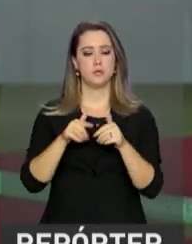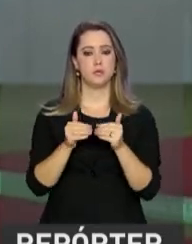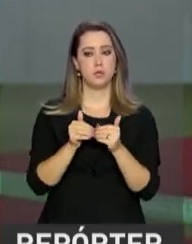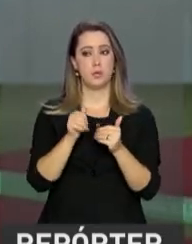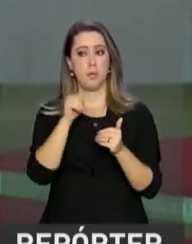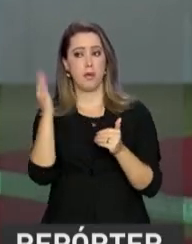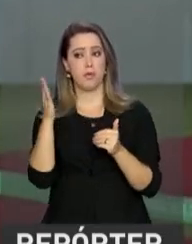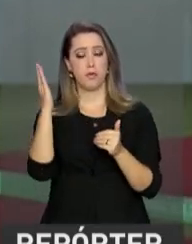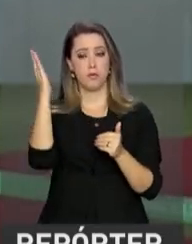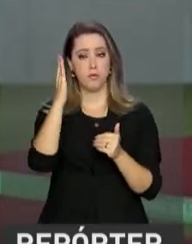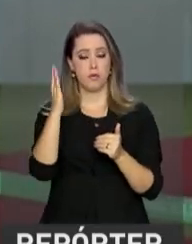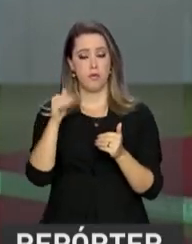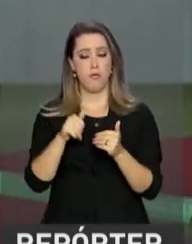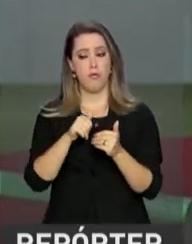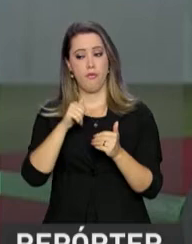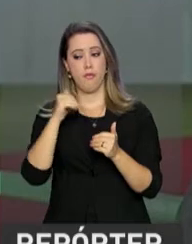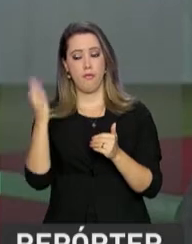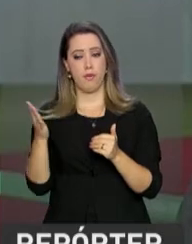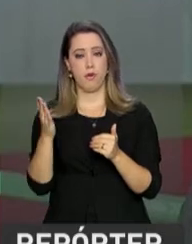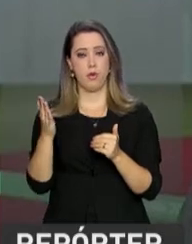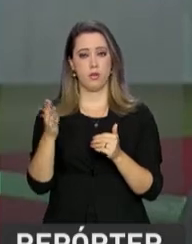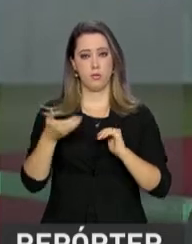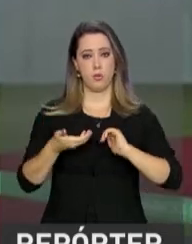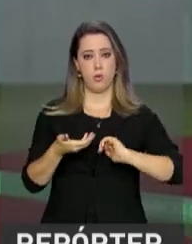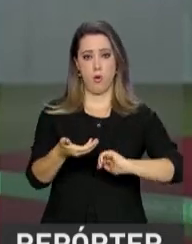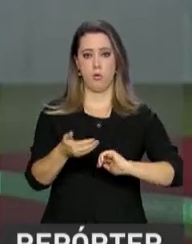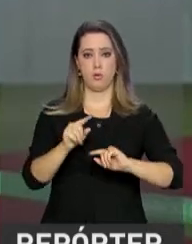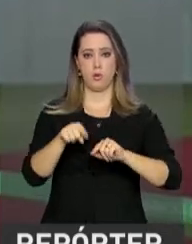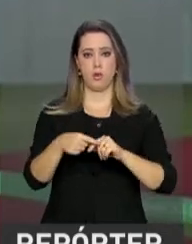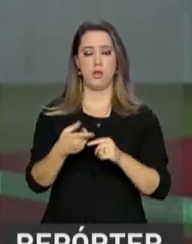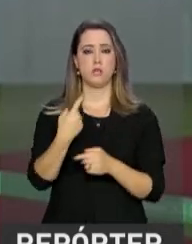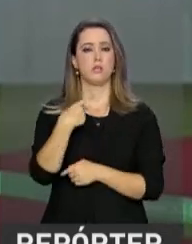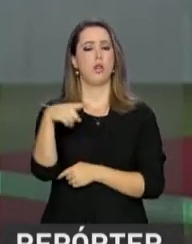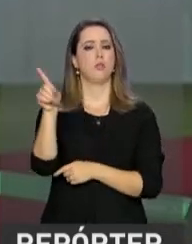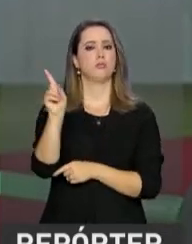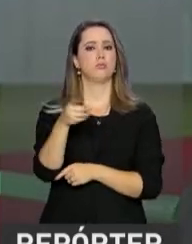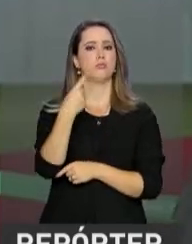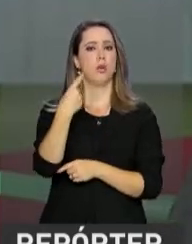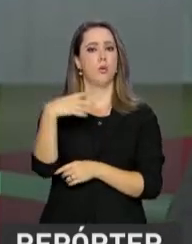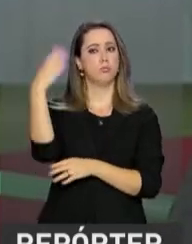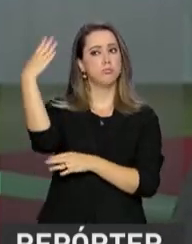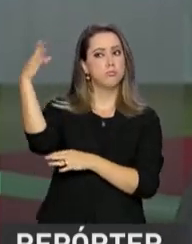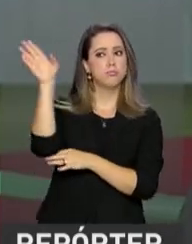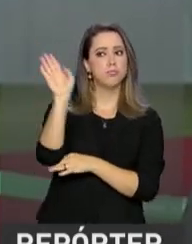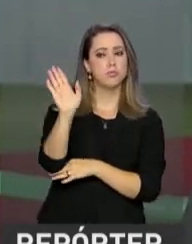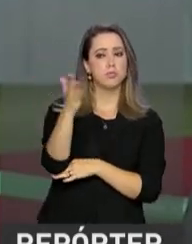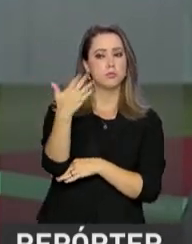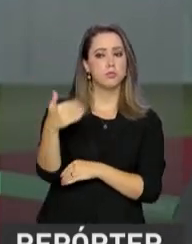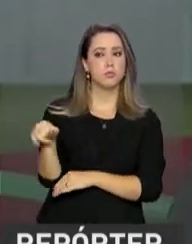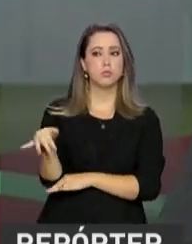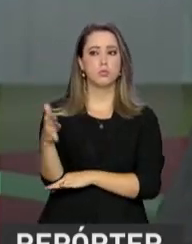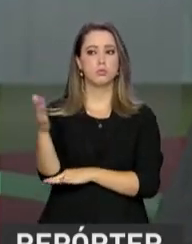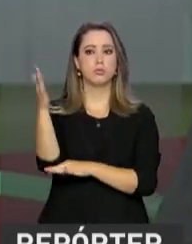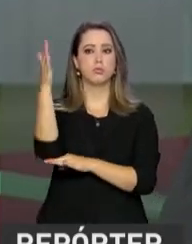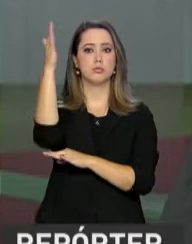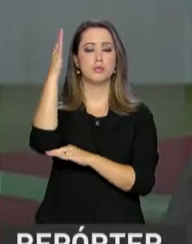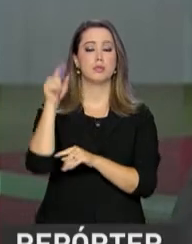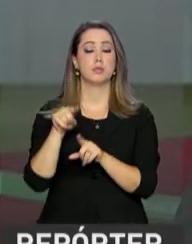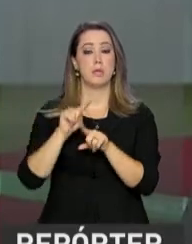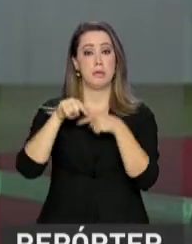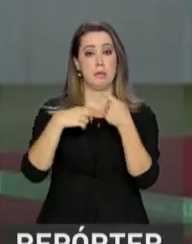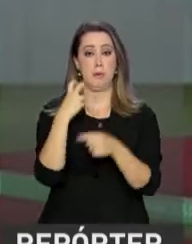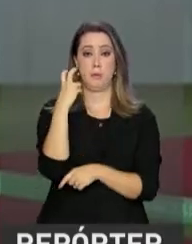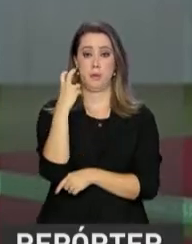nacional em brasília com execução do hino nacional revista as tropas e também hasteamento das bandeiras depois por volta de